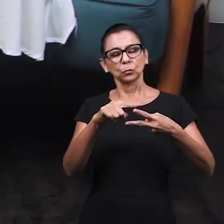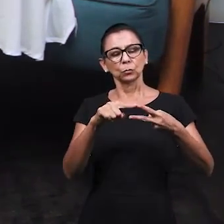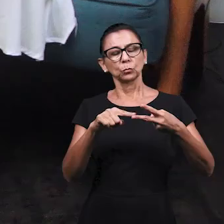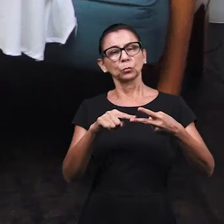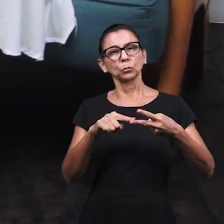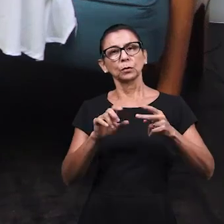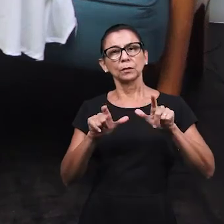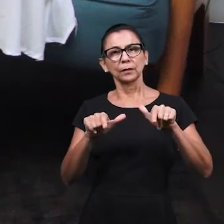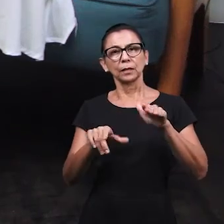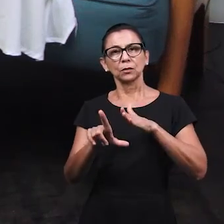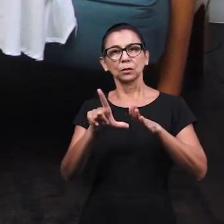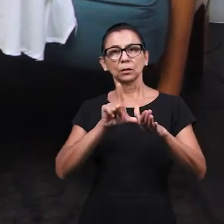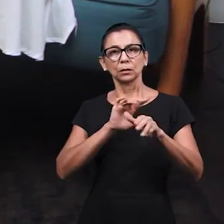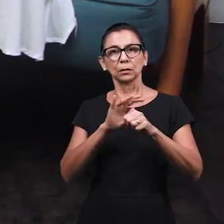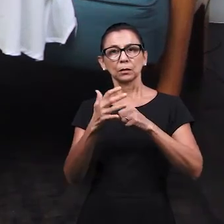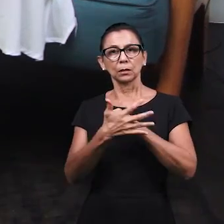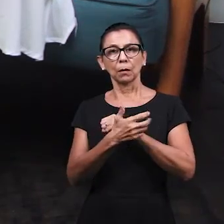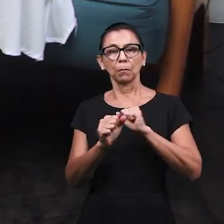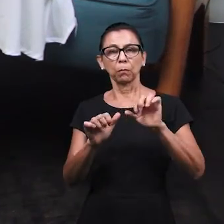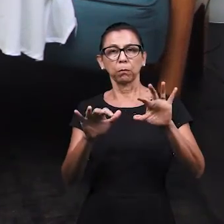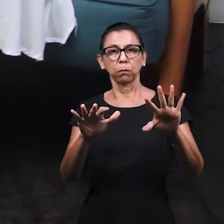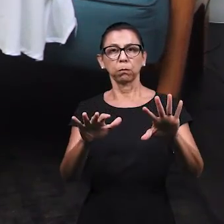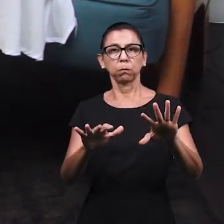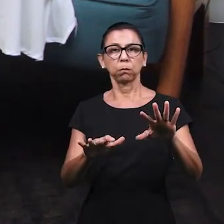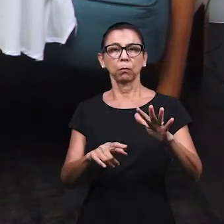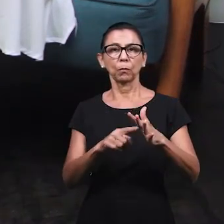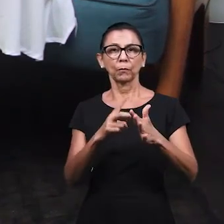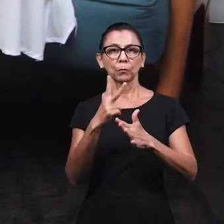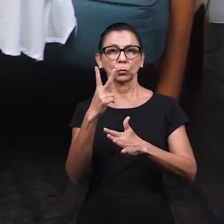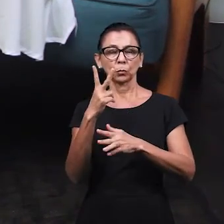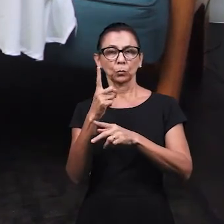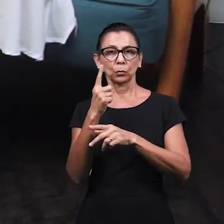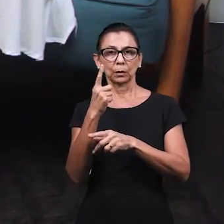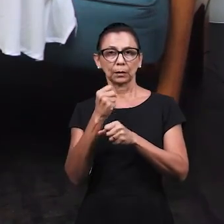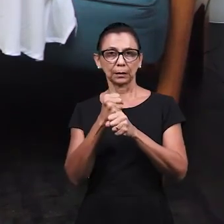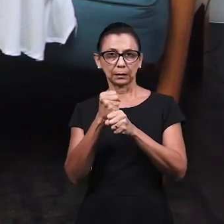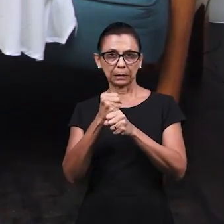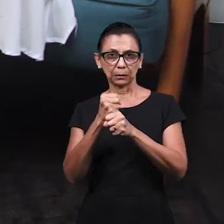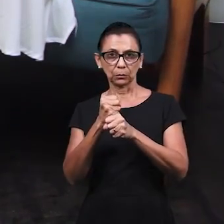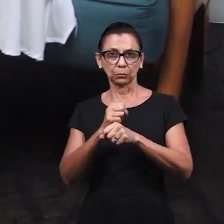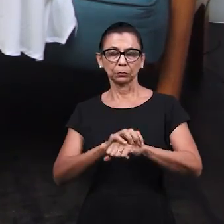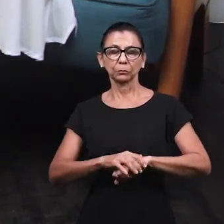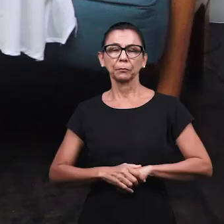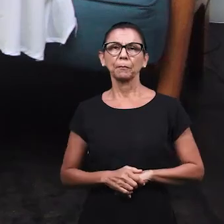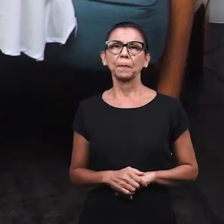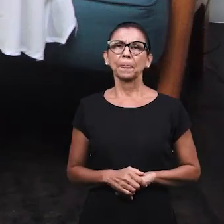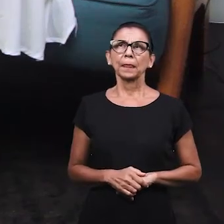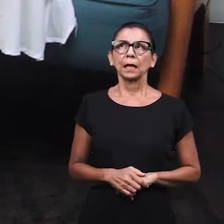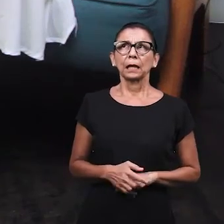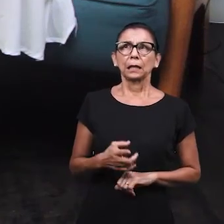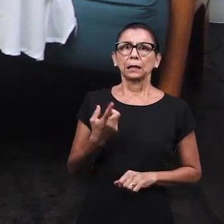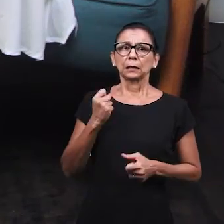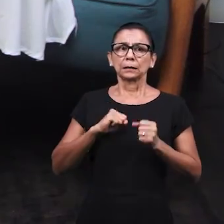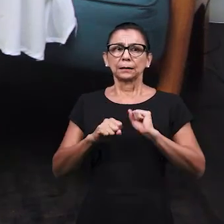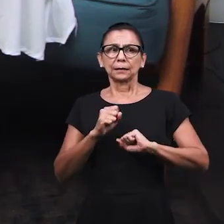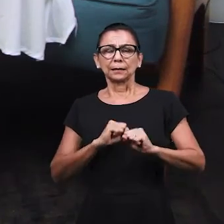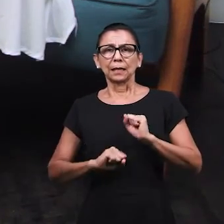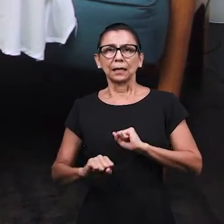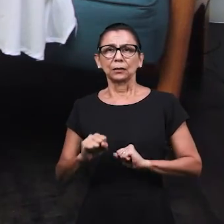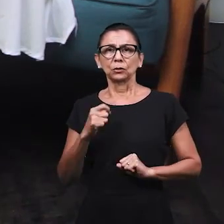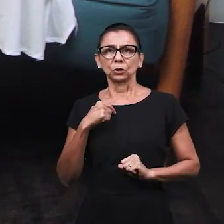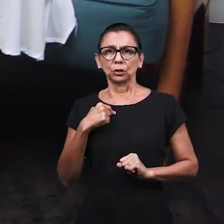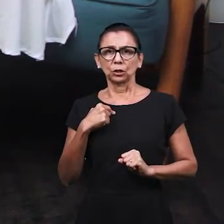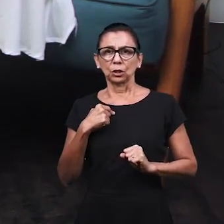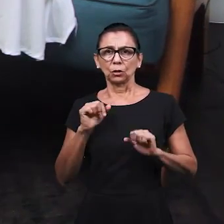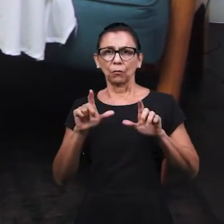da Missão Amazônia antes da pandemia, por ano, e havia uma expectativa não só nossa, né? Eu